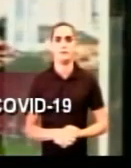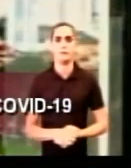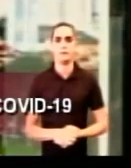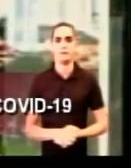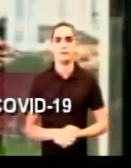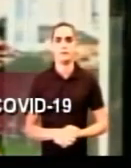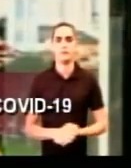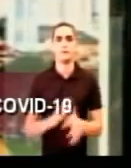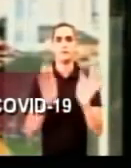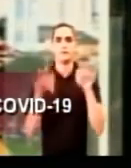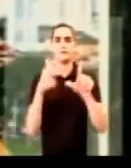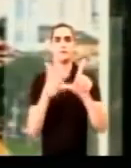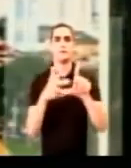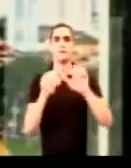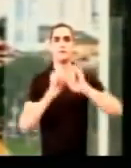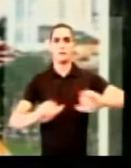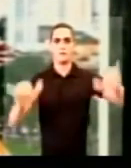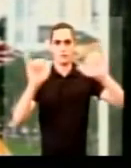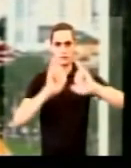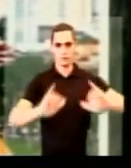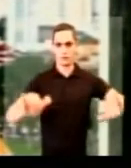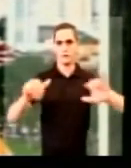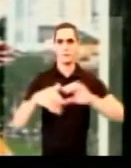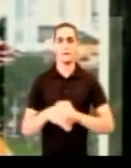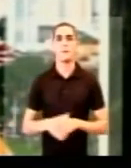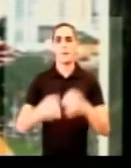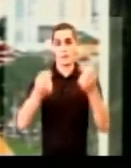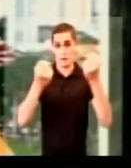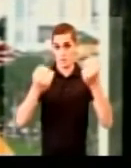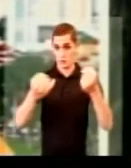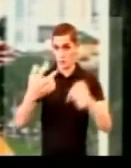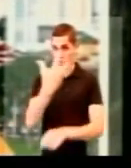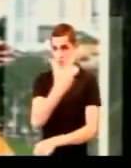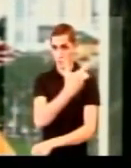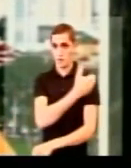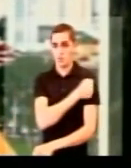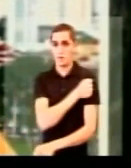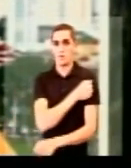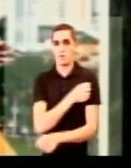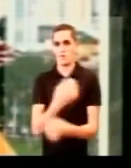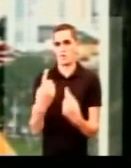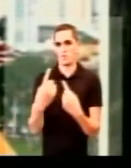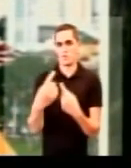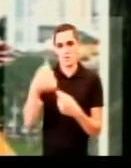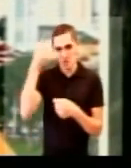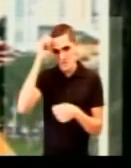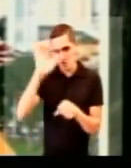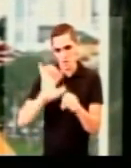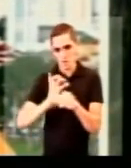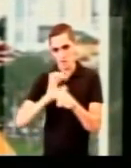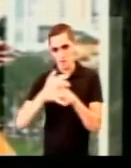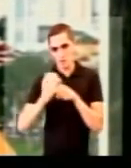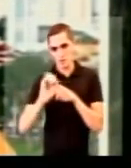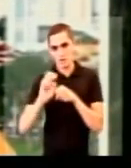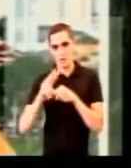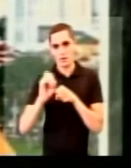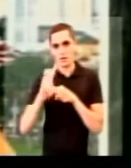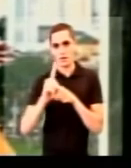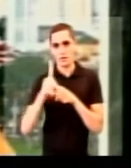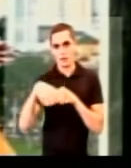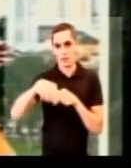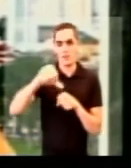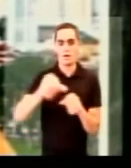Nós estamos encerrando, então, essa transmissão que falou sobre a vacinação contra a Covid-19, o plano